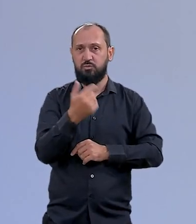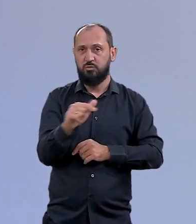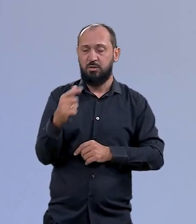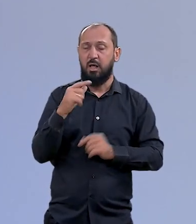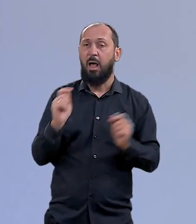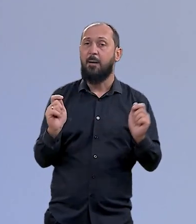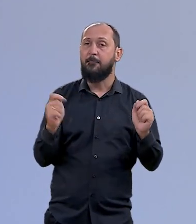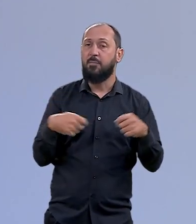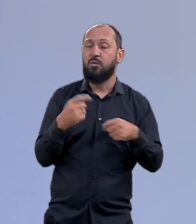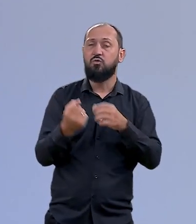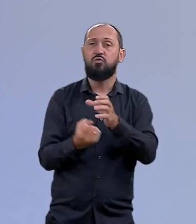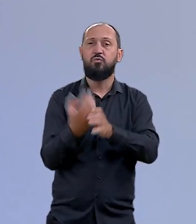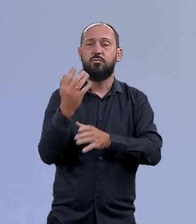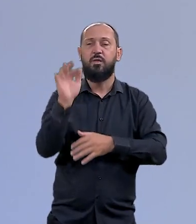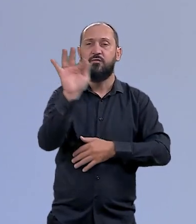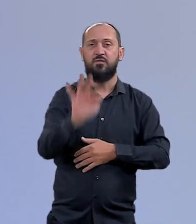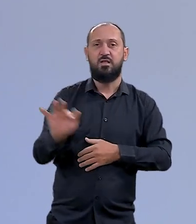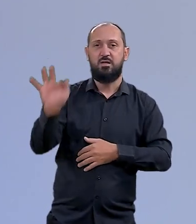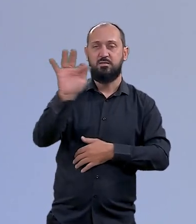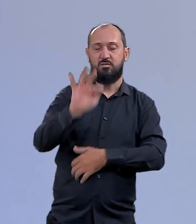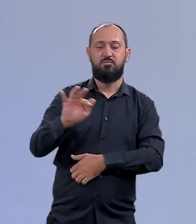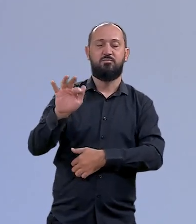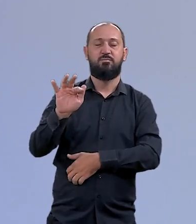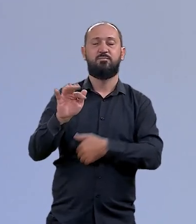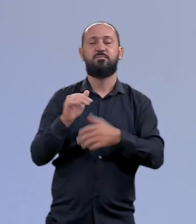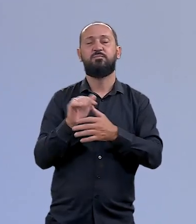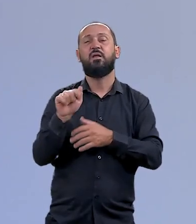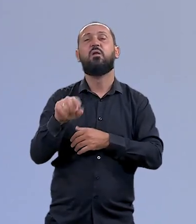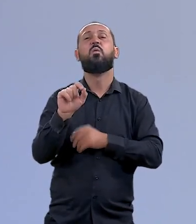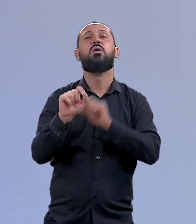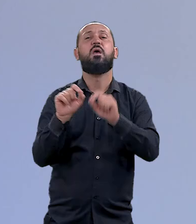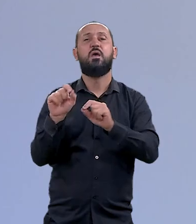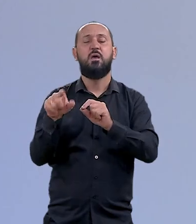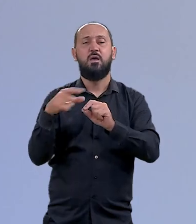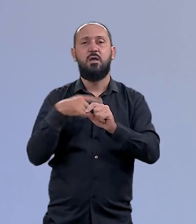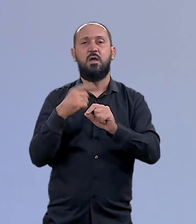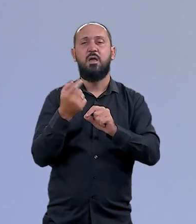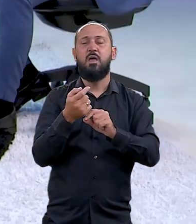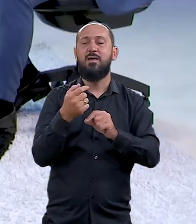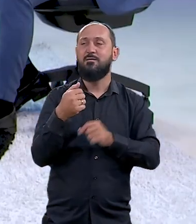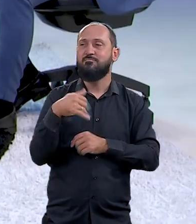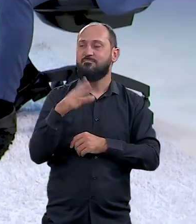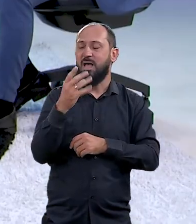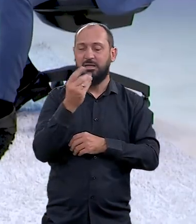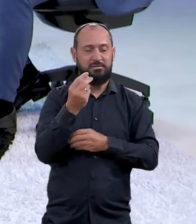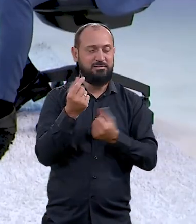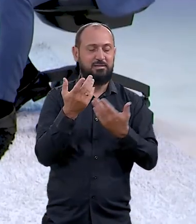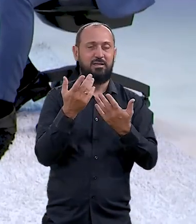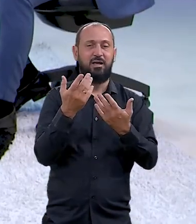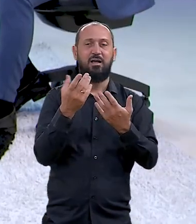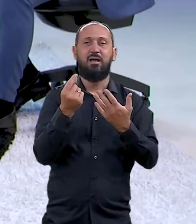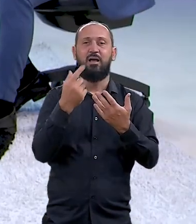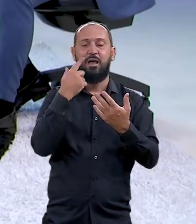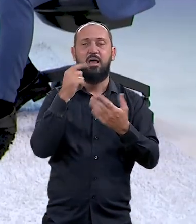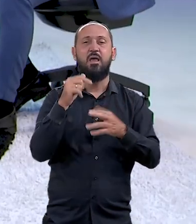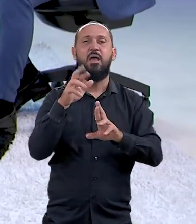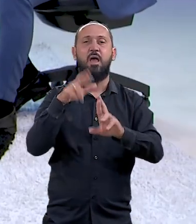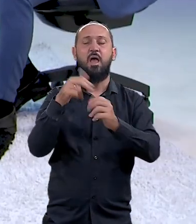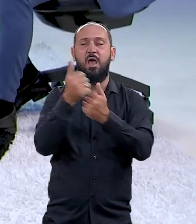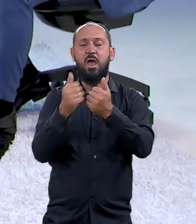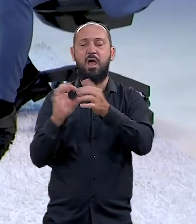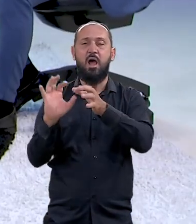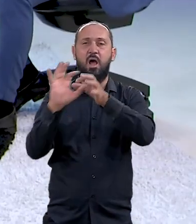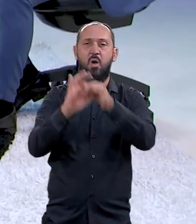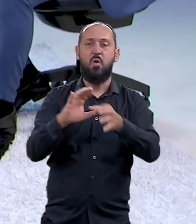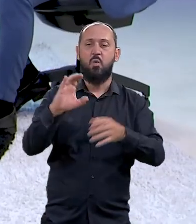que é a da federação, preocupado com a cláusula de barreira dos partidos, né? Porque os partidos têm uma limitação para funcionamento, que é a cláusula de barreira,